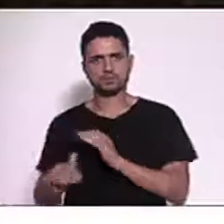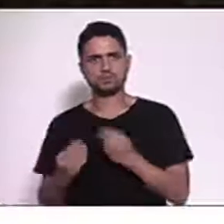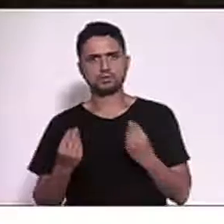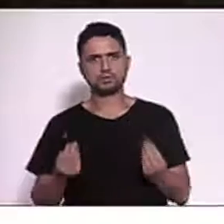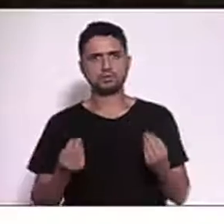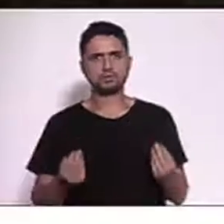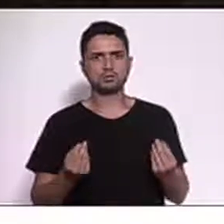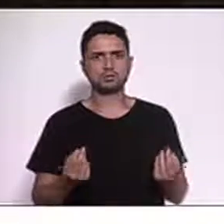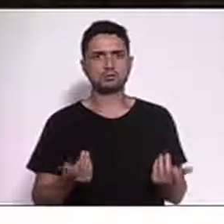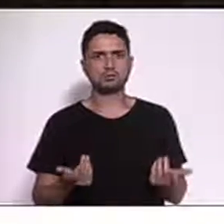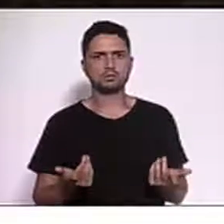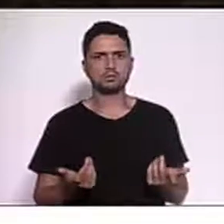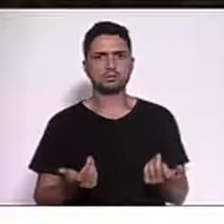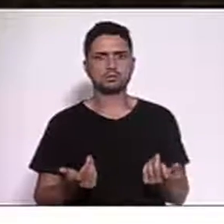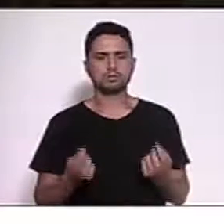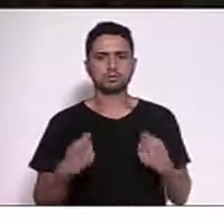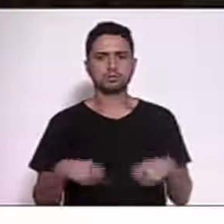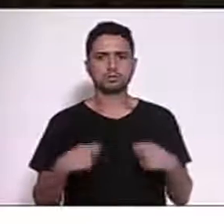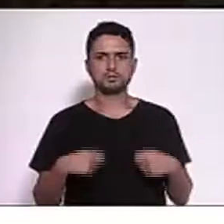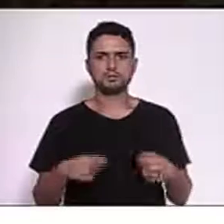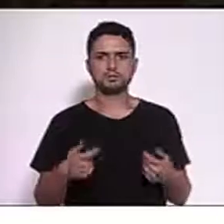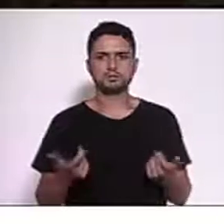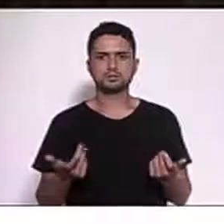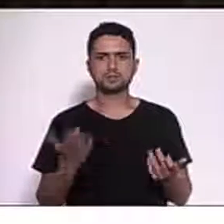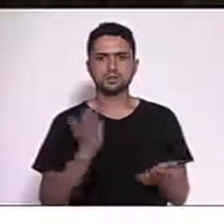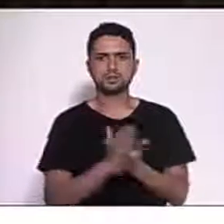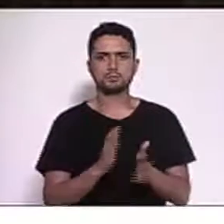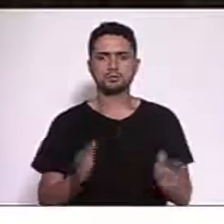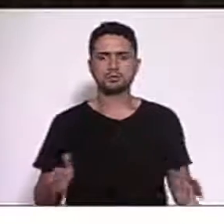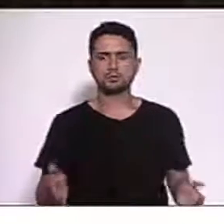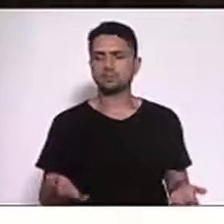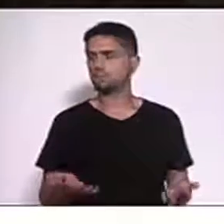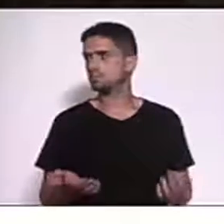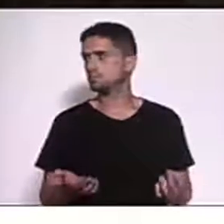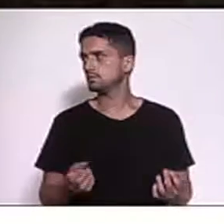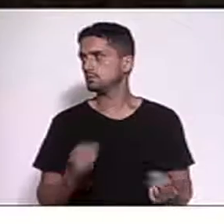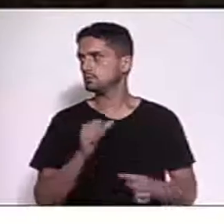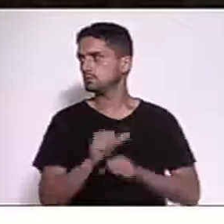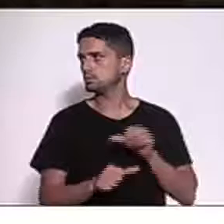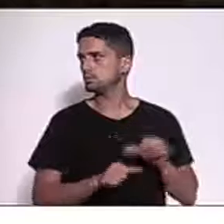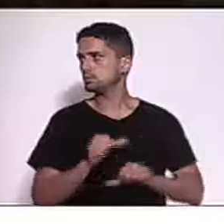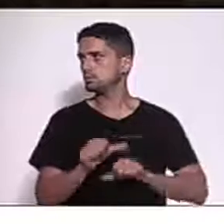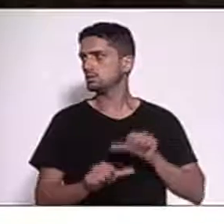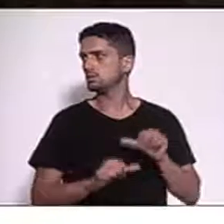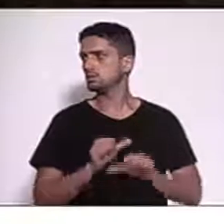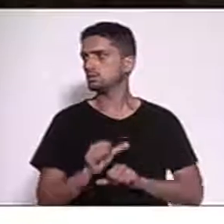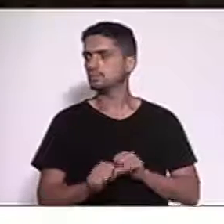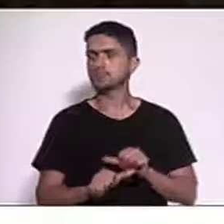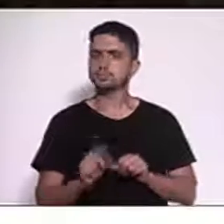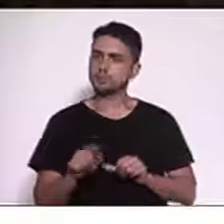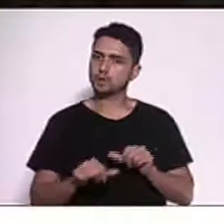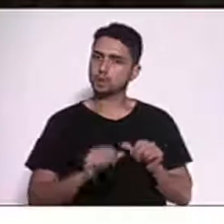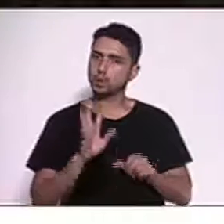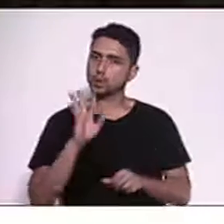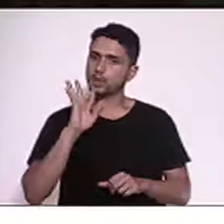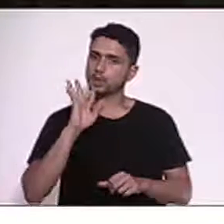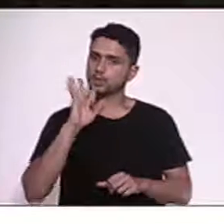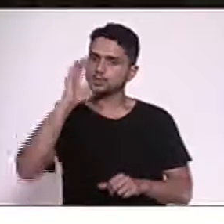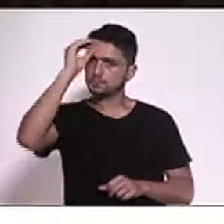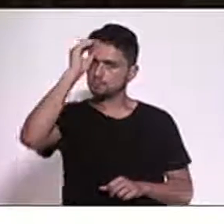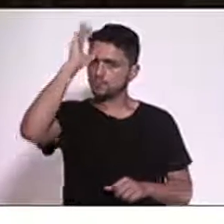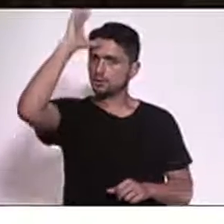Quer dizer, isto tem que mudar. E se muda na base do